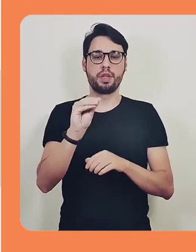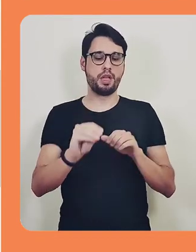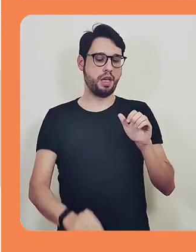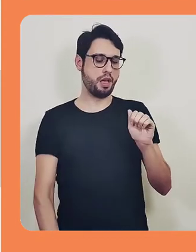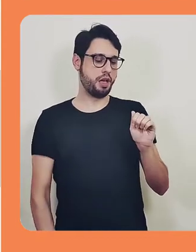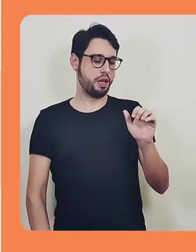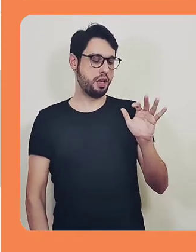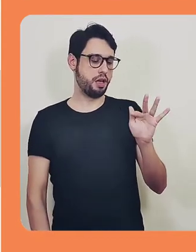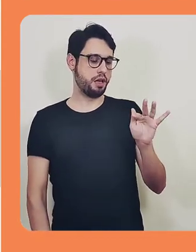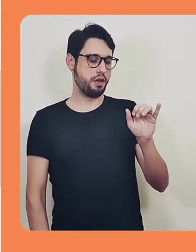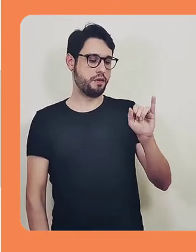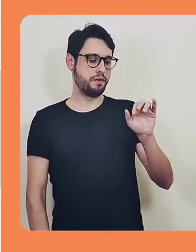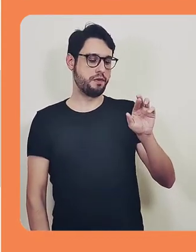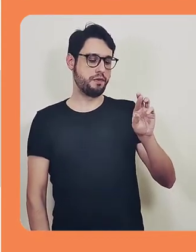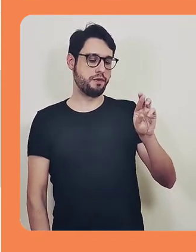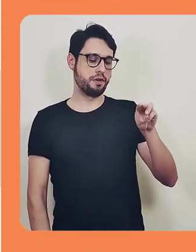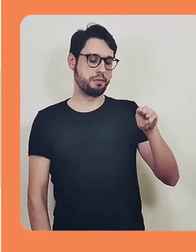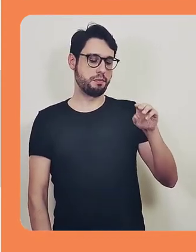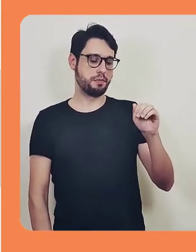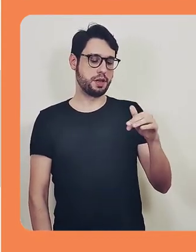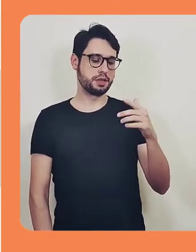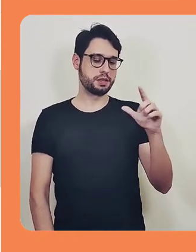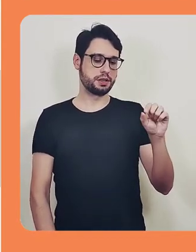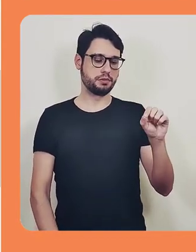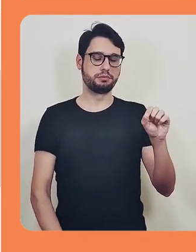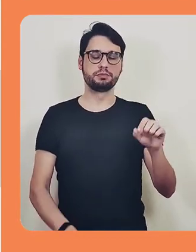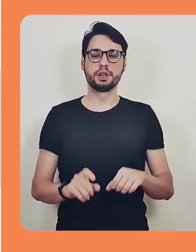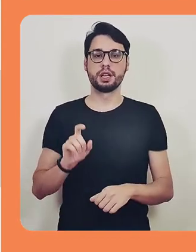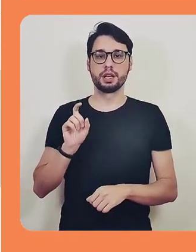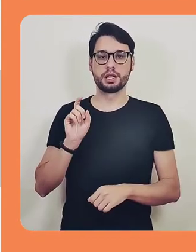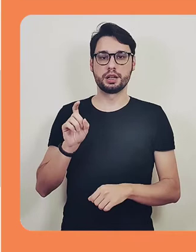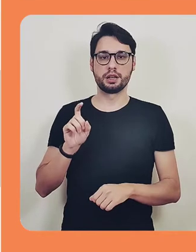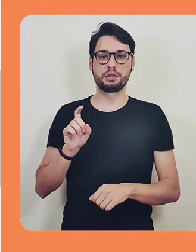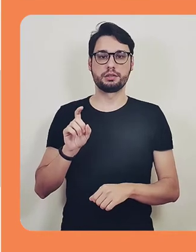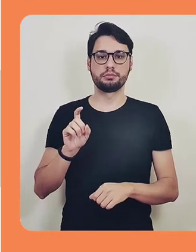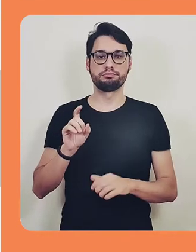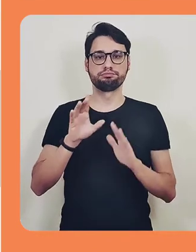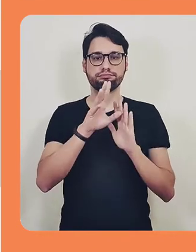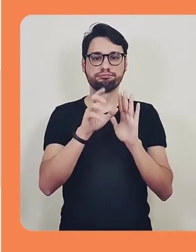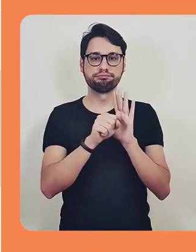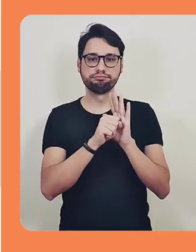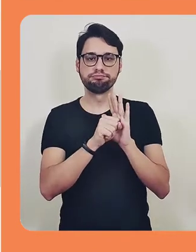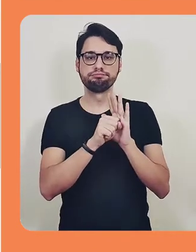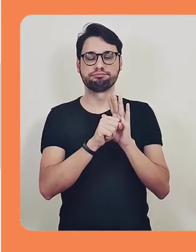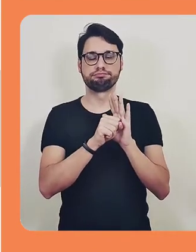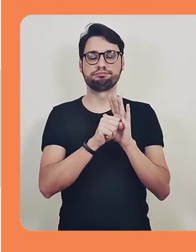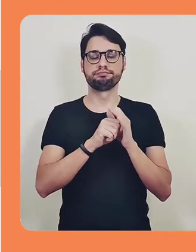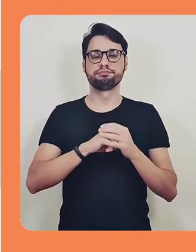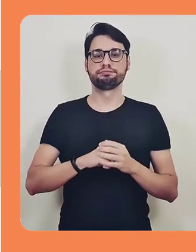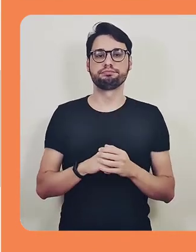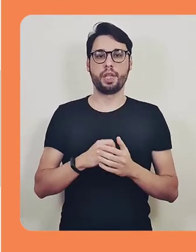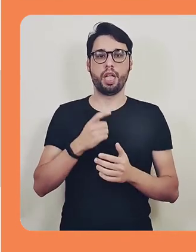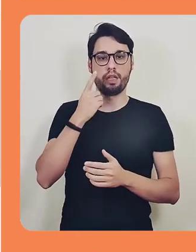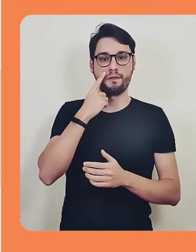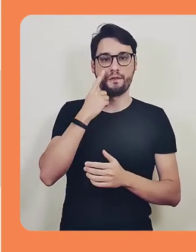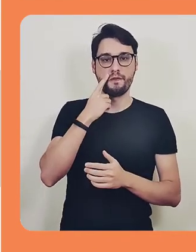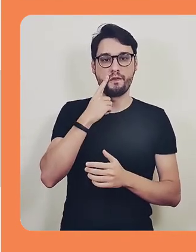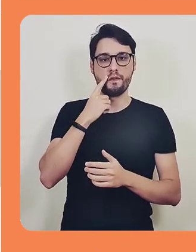você pode optar por incluir essas afirmações. Basta clicar neste ícone.